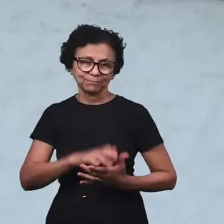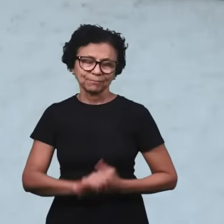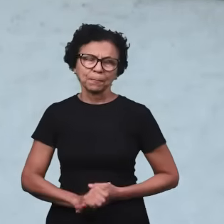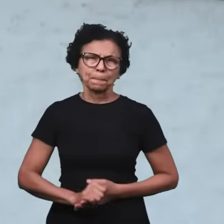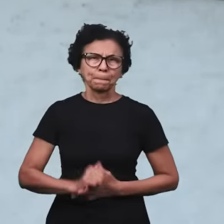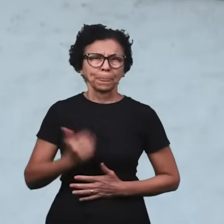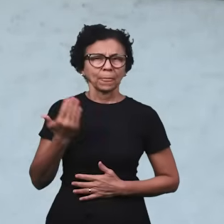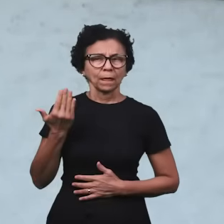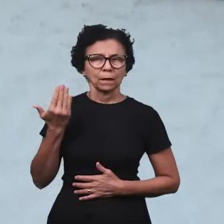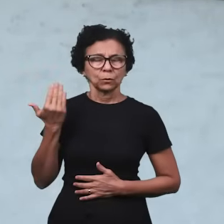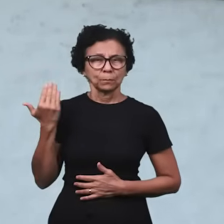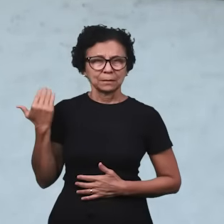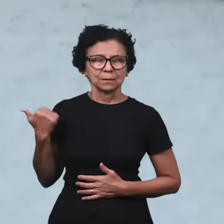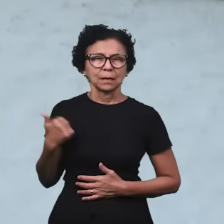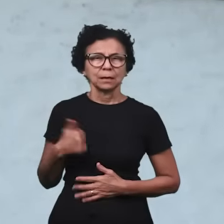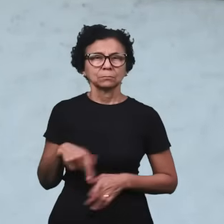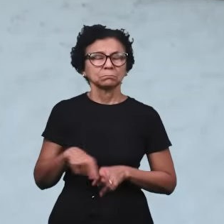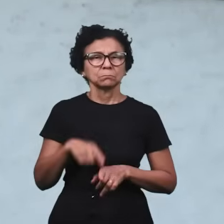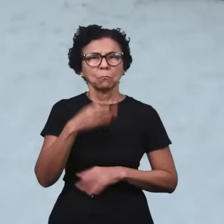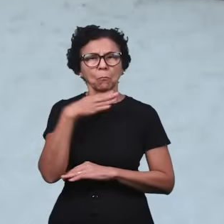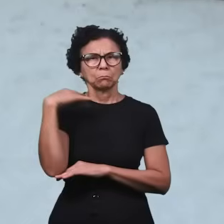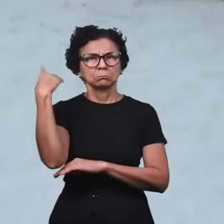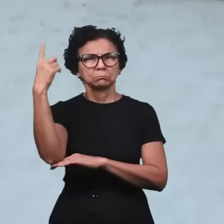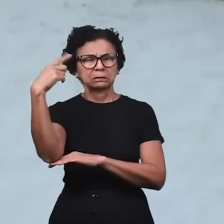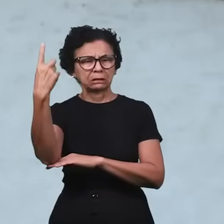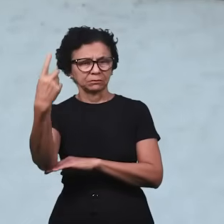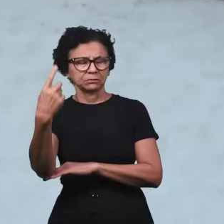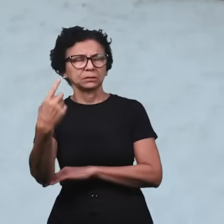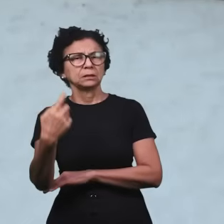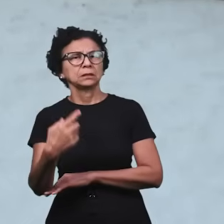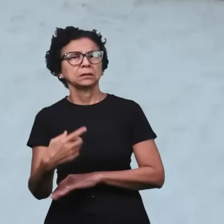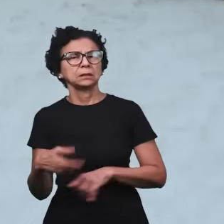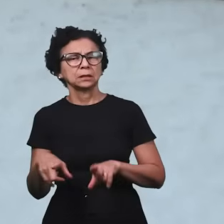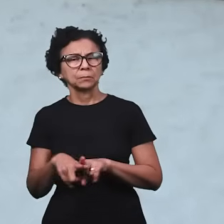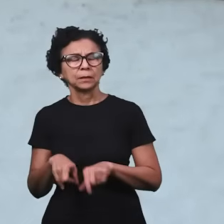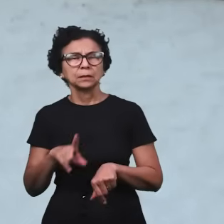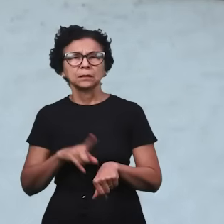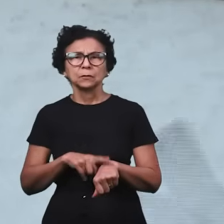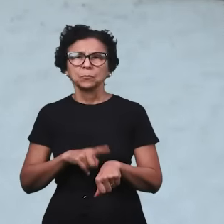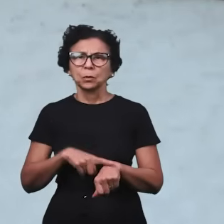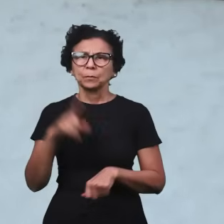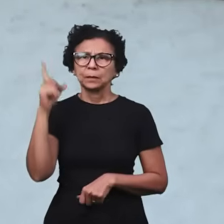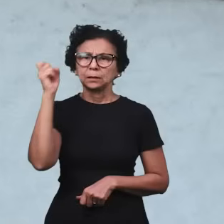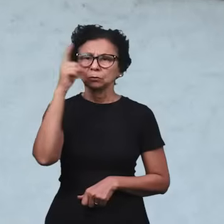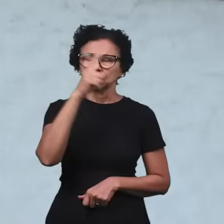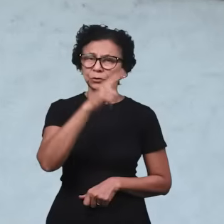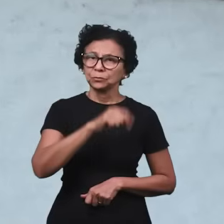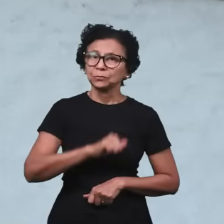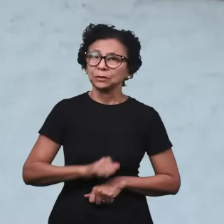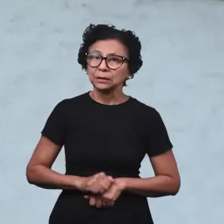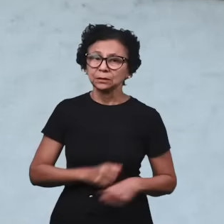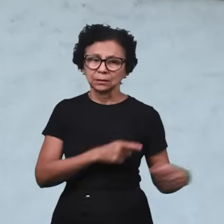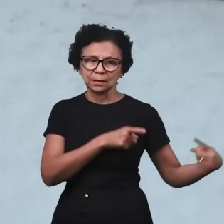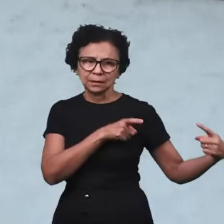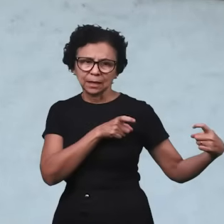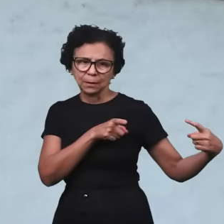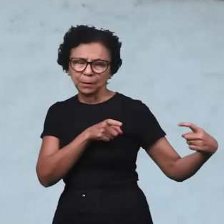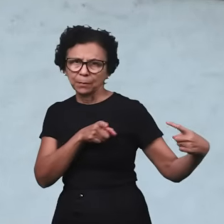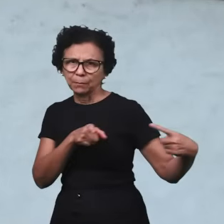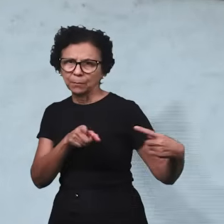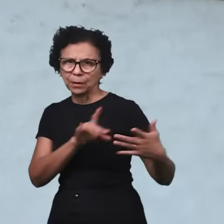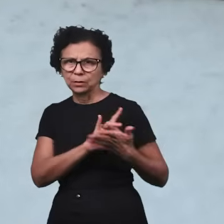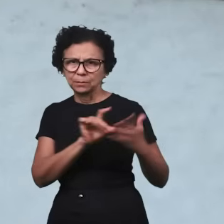no passado, né, até Davi enfrentou isso numa das guerras dele, né? Tinha fonte dentro da